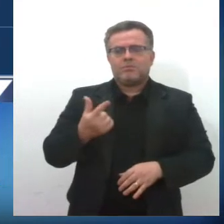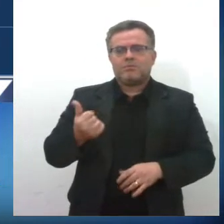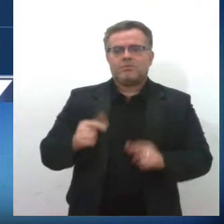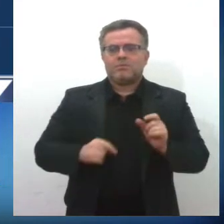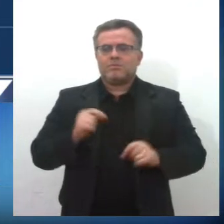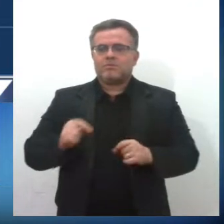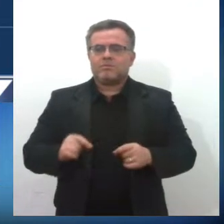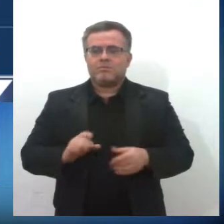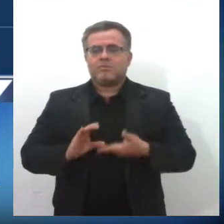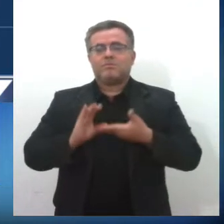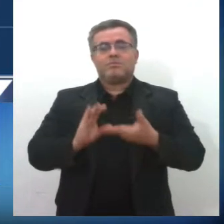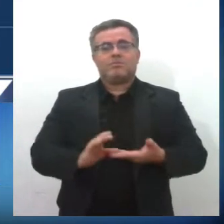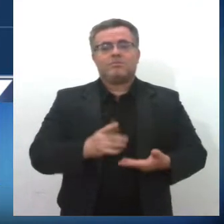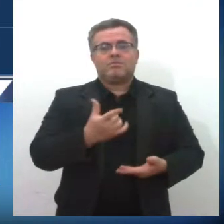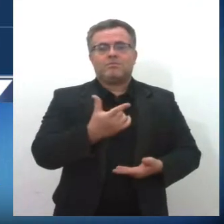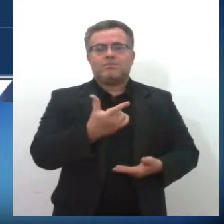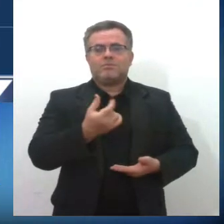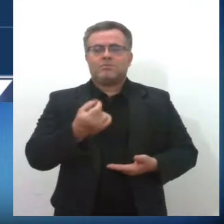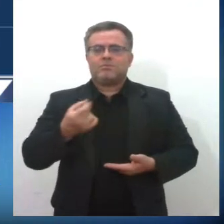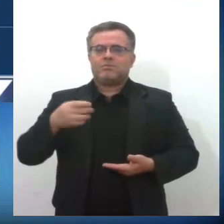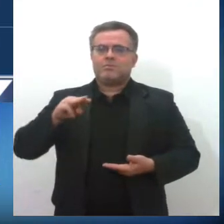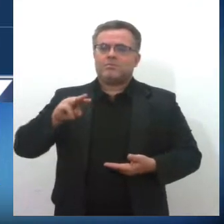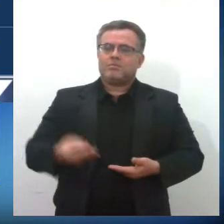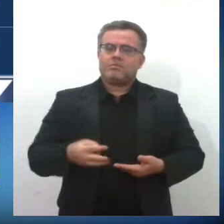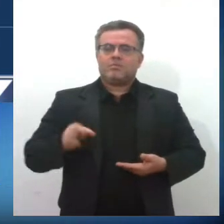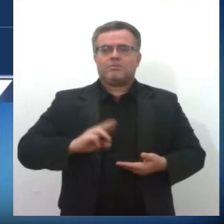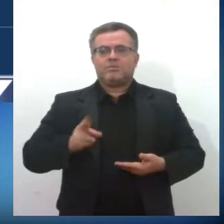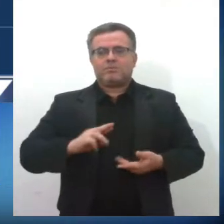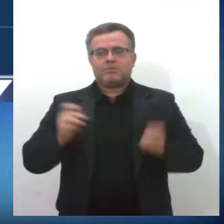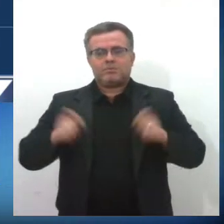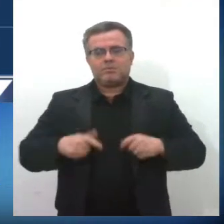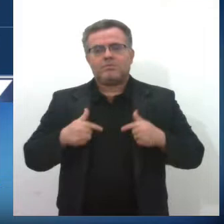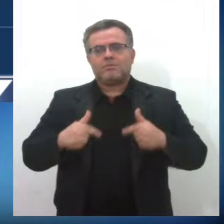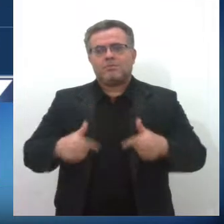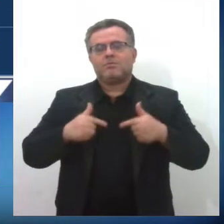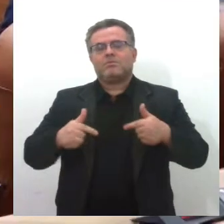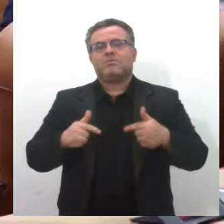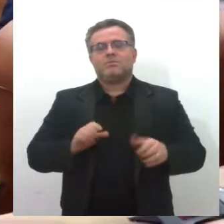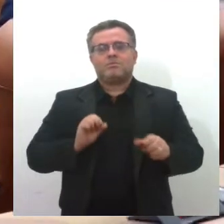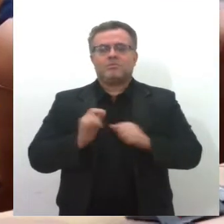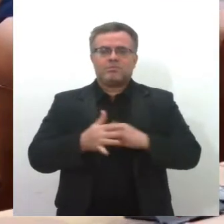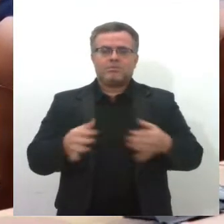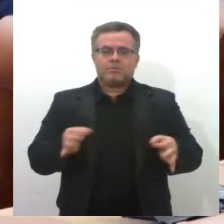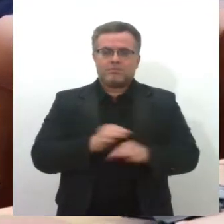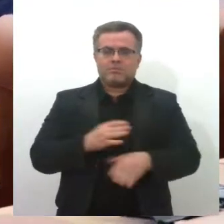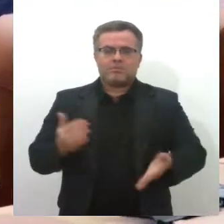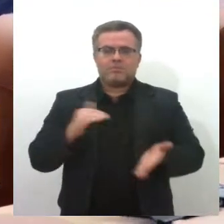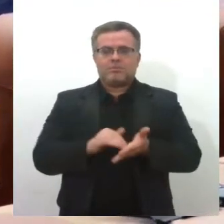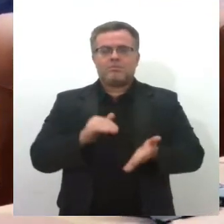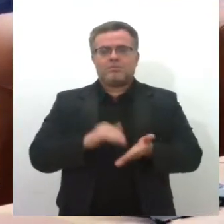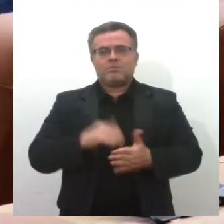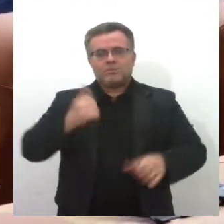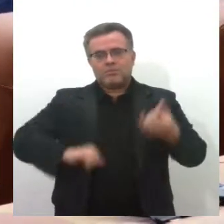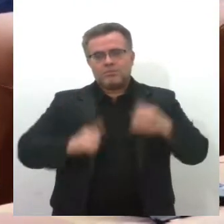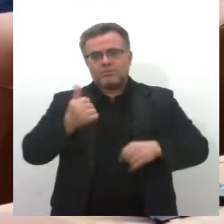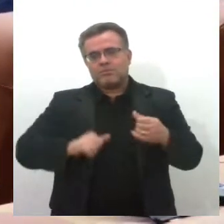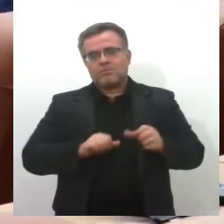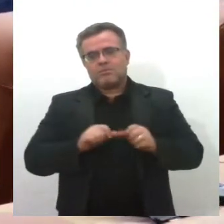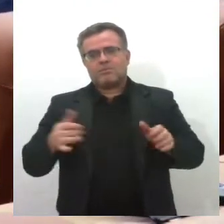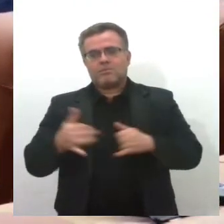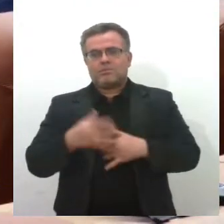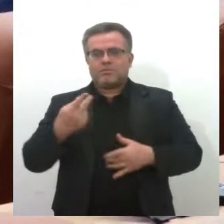investidos quase 200 milhões de reais em ações de combate à Covid-19. A secretária avaliou que a pandemia em